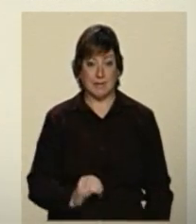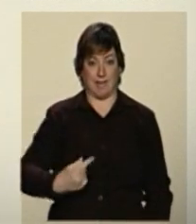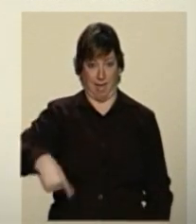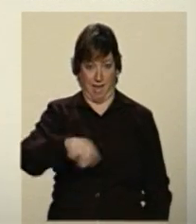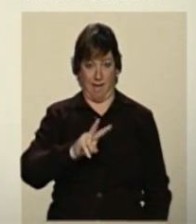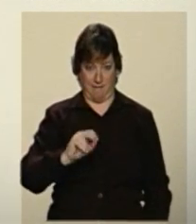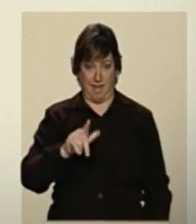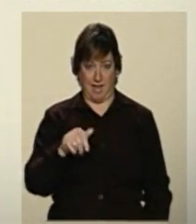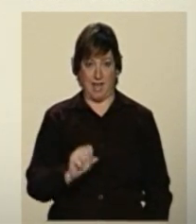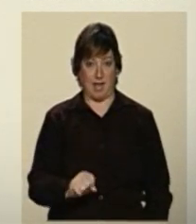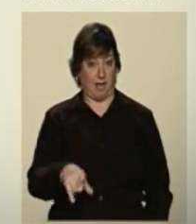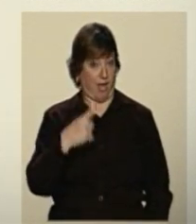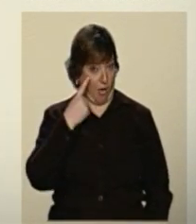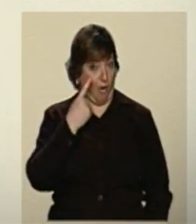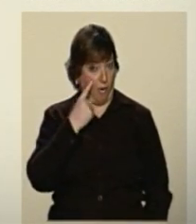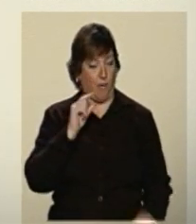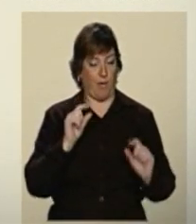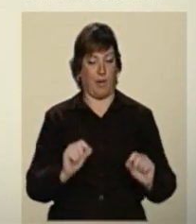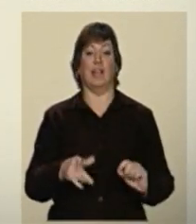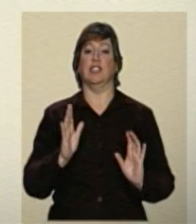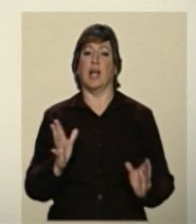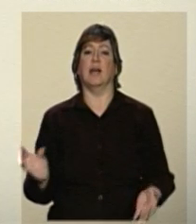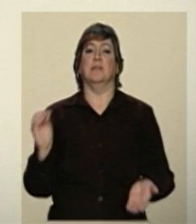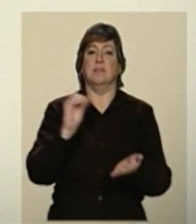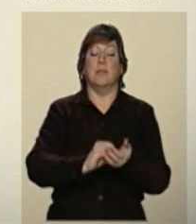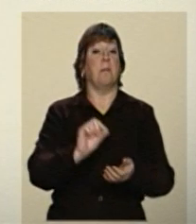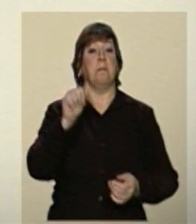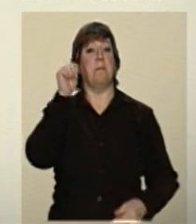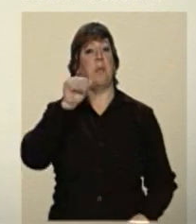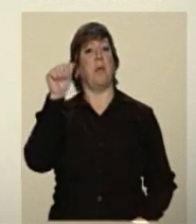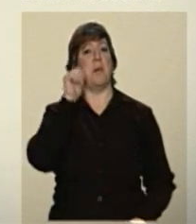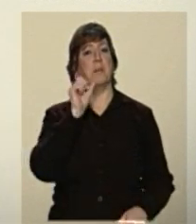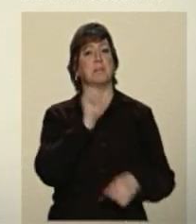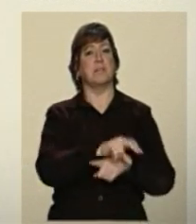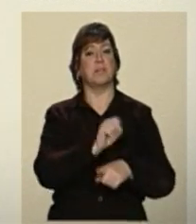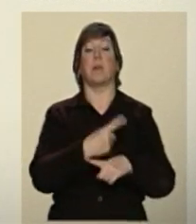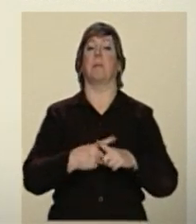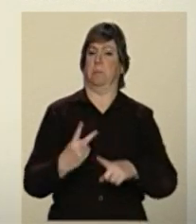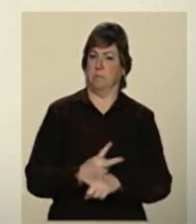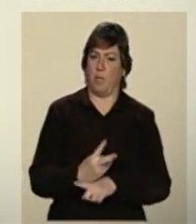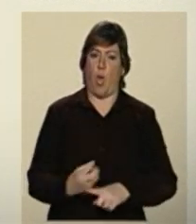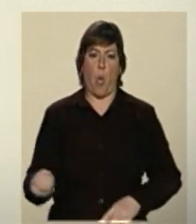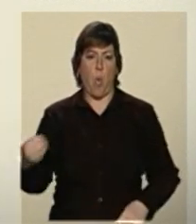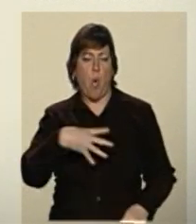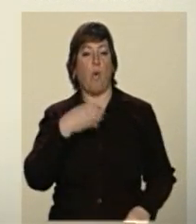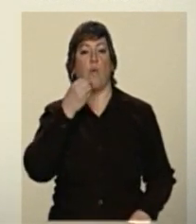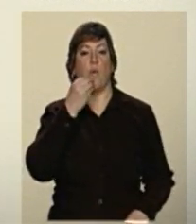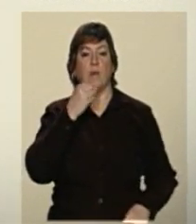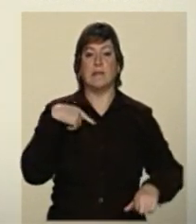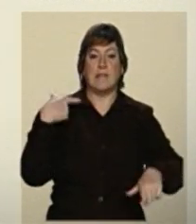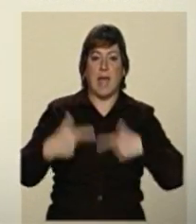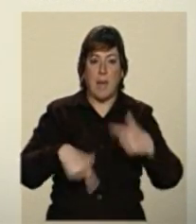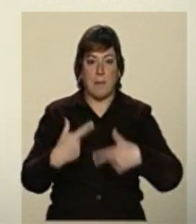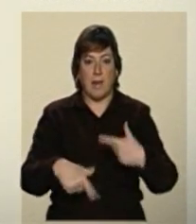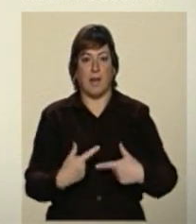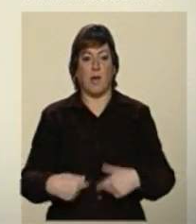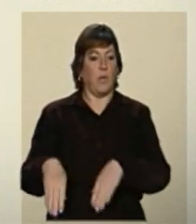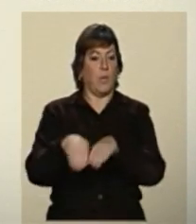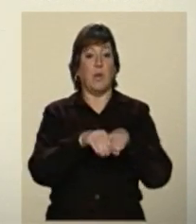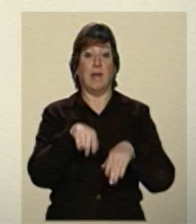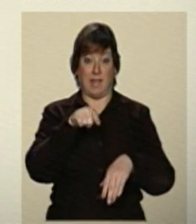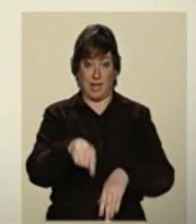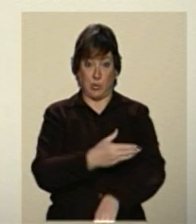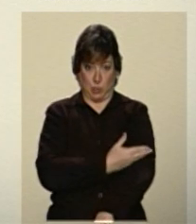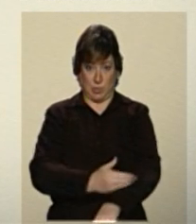vagas veja só foram preenchidas por mulheres que estão buscando novas oportunidades no mercado de